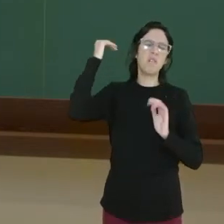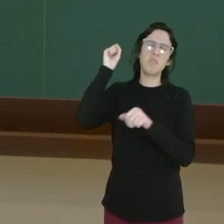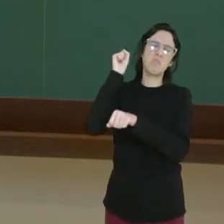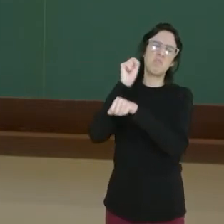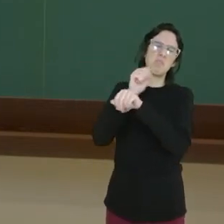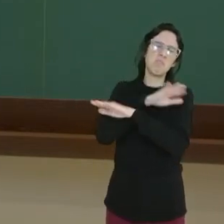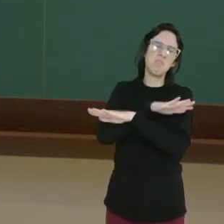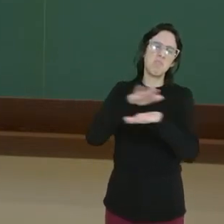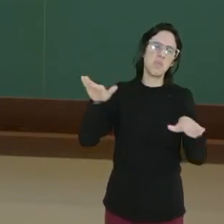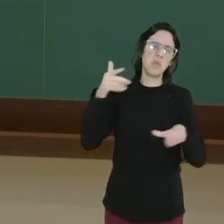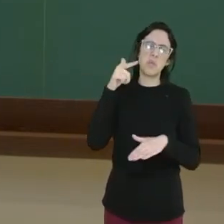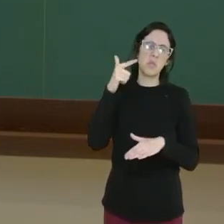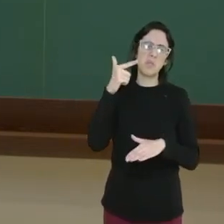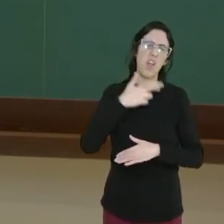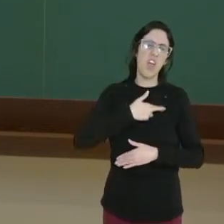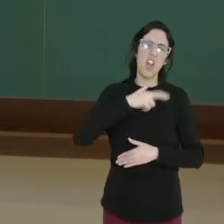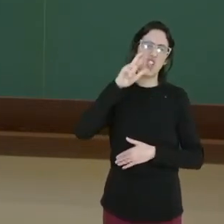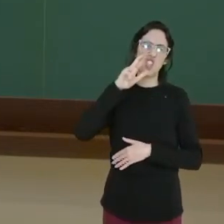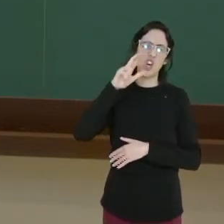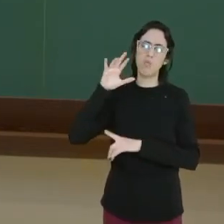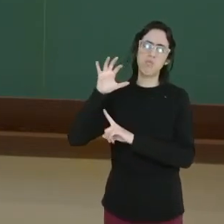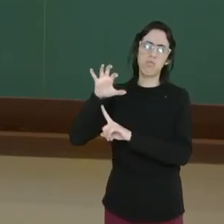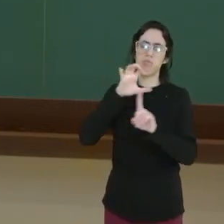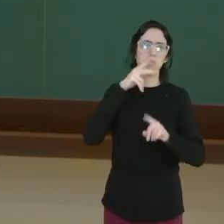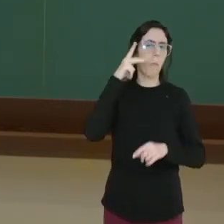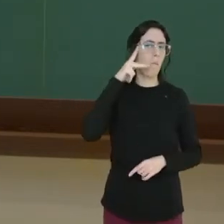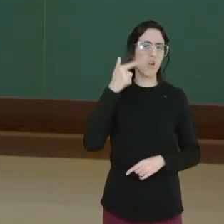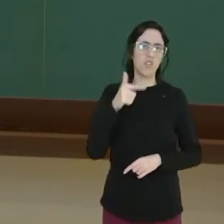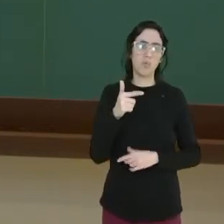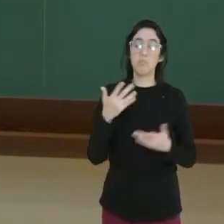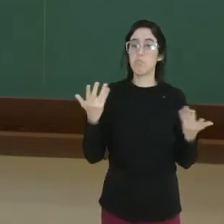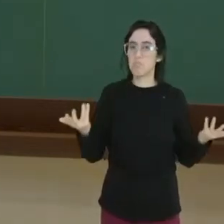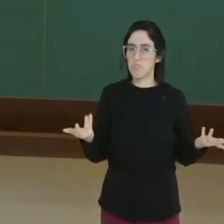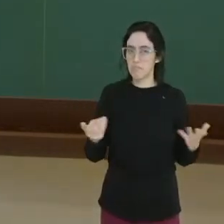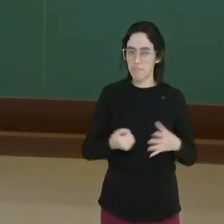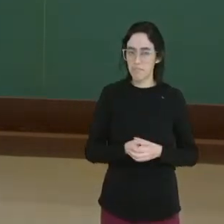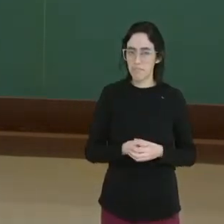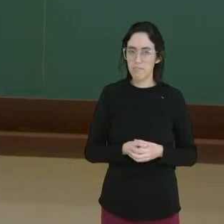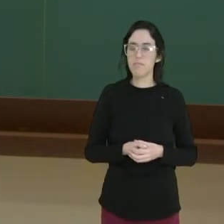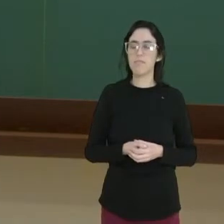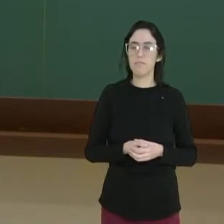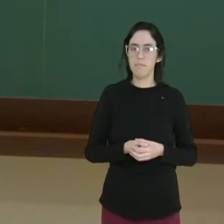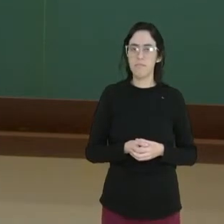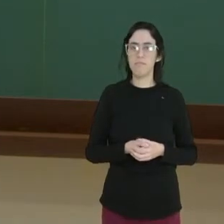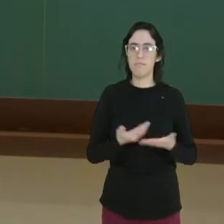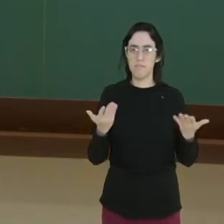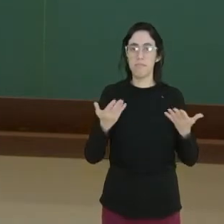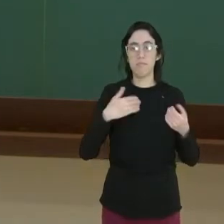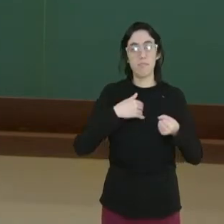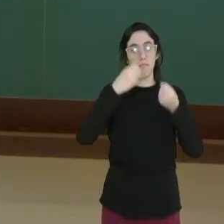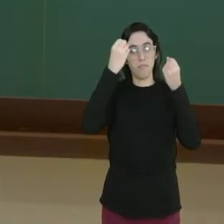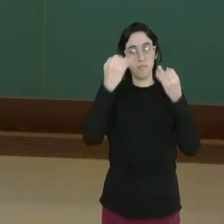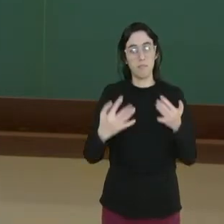essa interferência da religião sobre a política? É sobre isso a nossa segunda atividade. Então vamos fazer uma